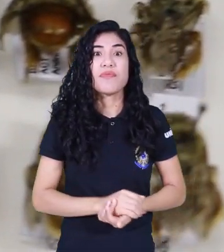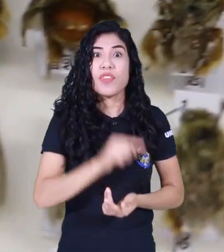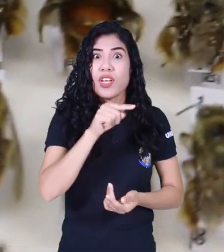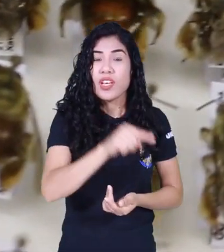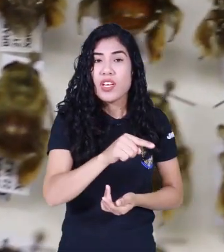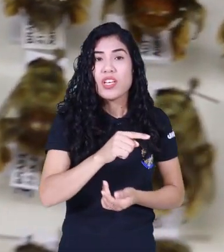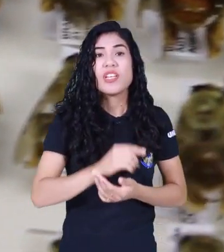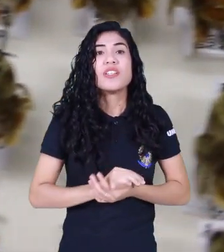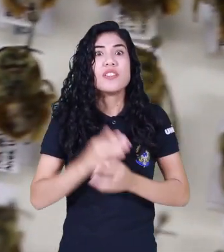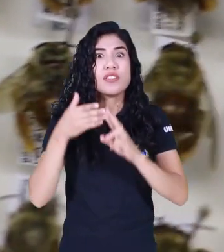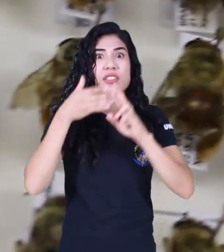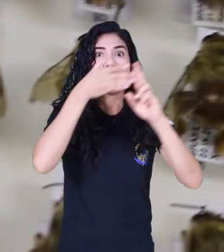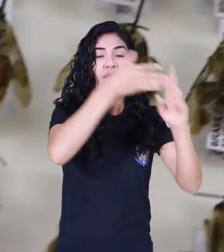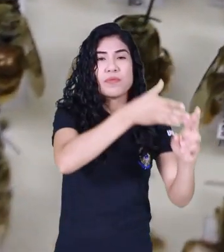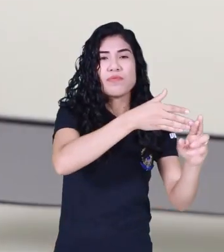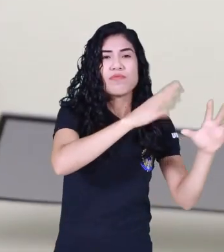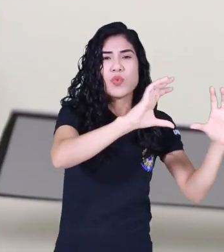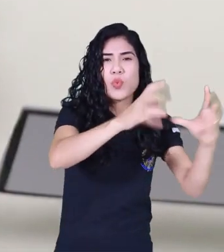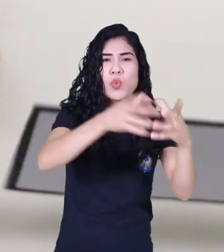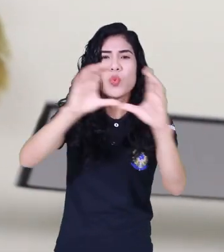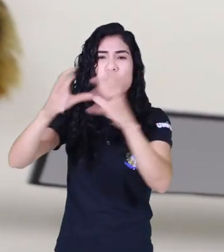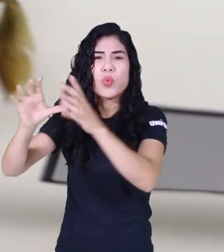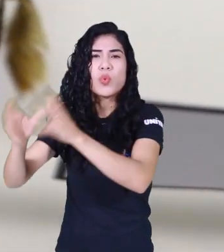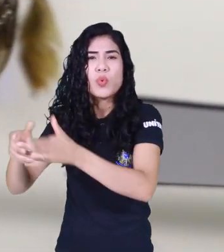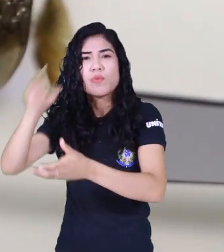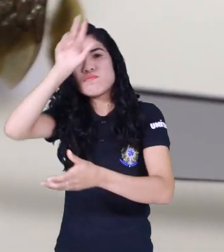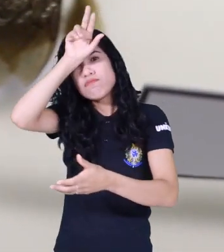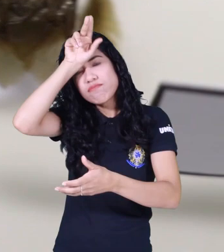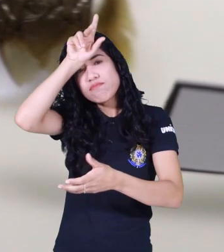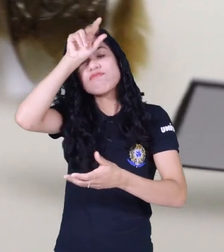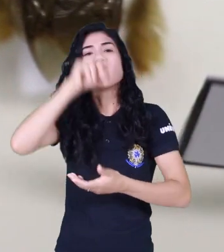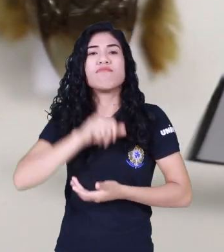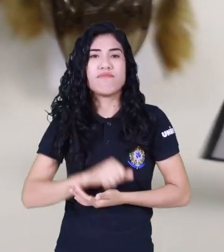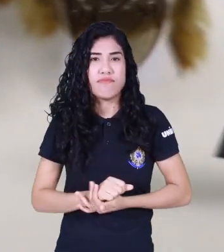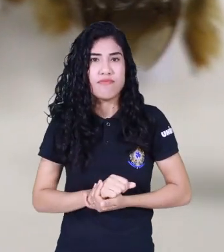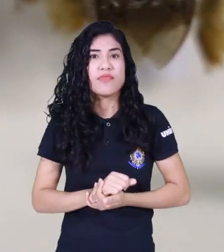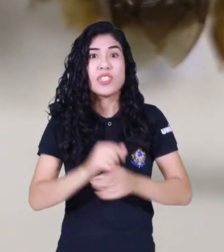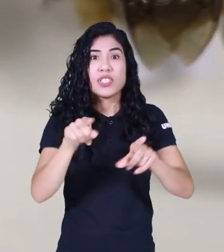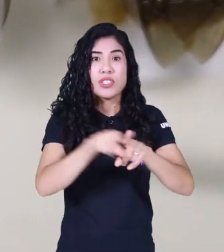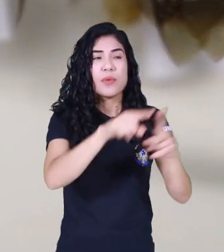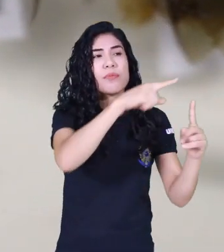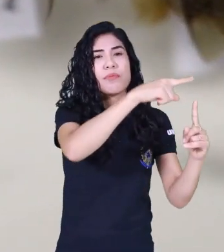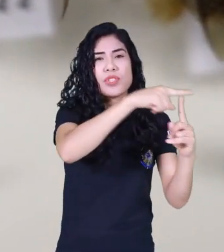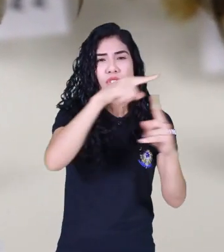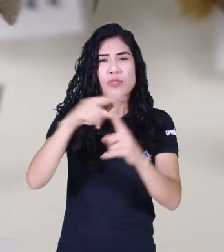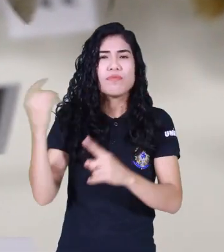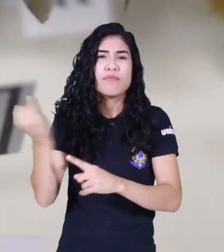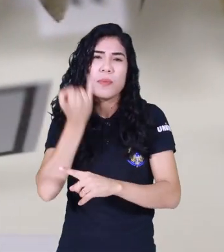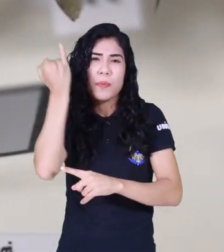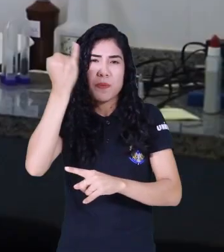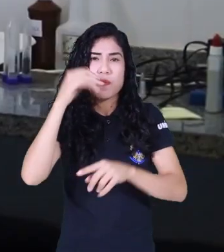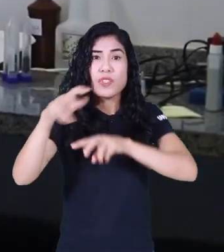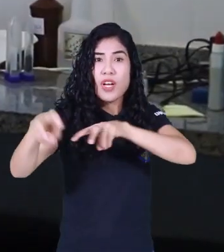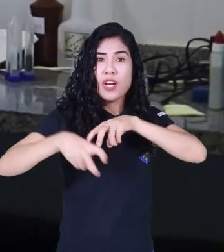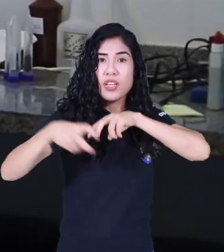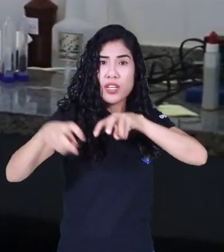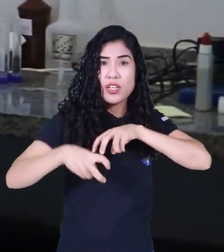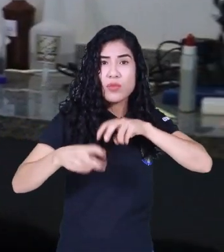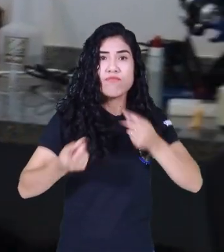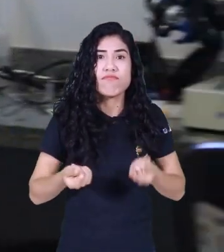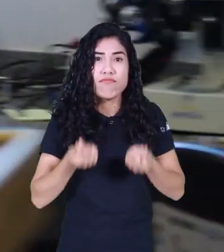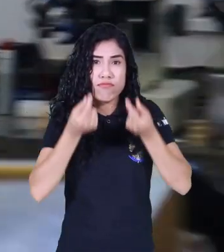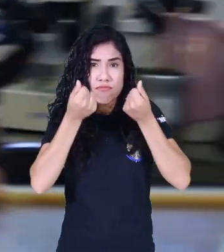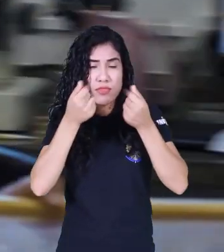possui representantes de diversos grupos de insetos, polinizadores e bioindicadores, além de espécies de importância agrícola e econômica, bem como de